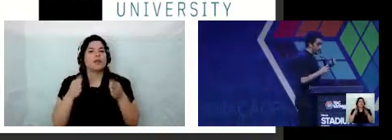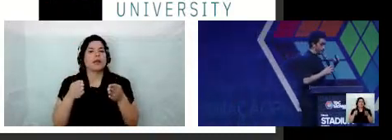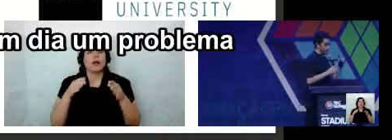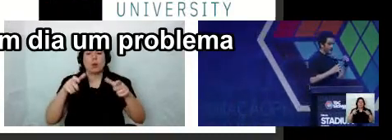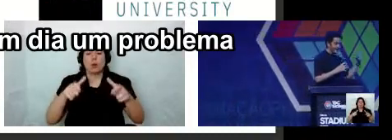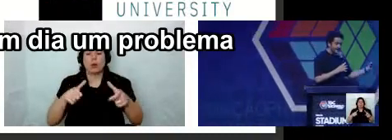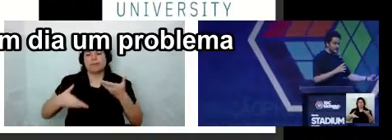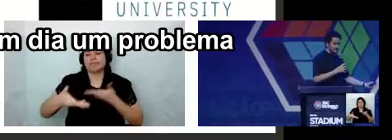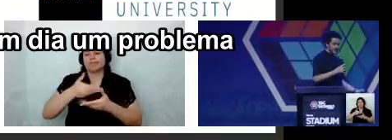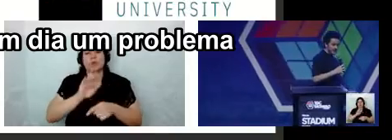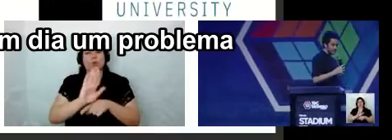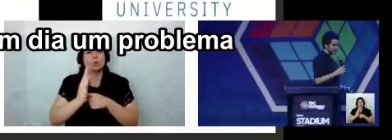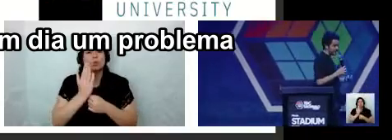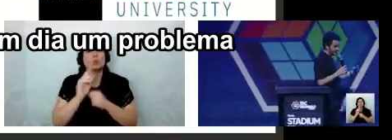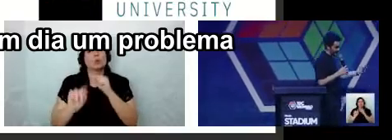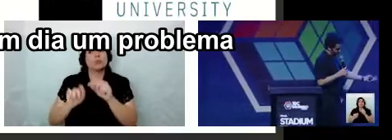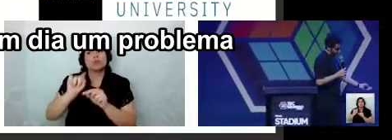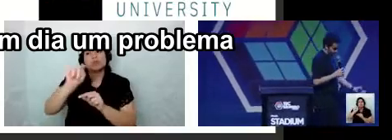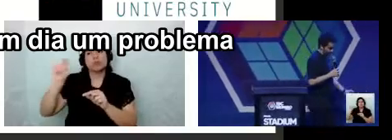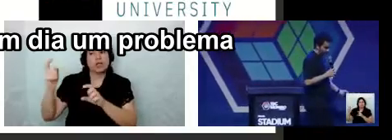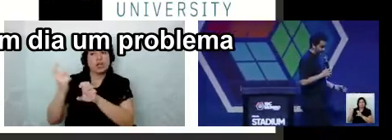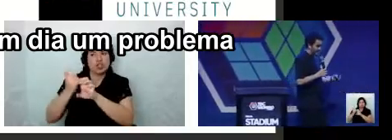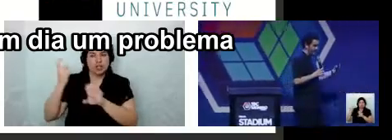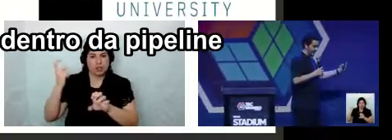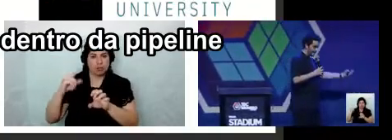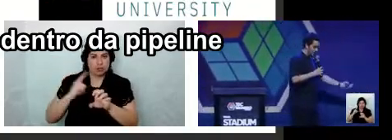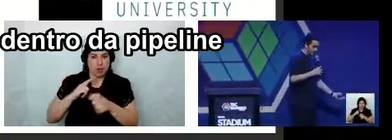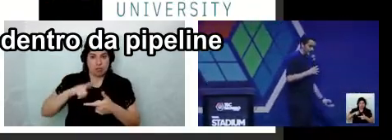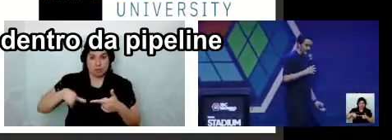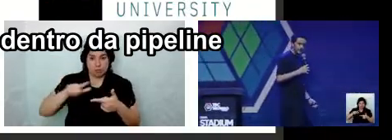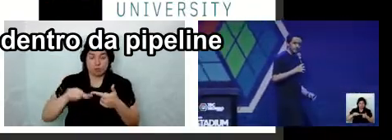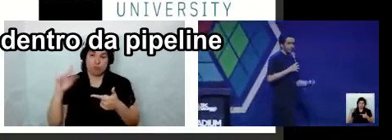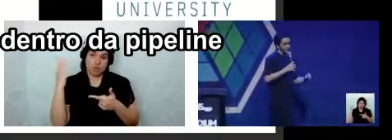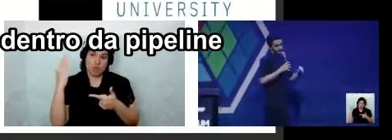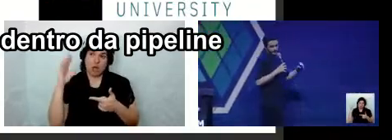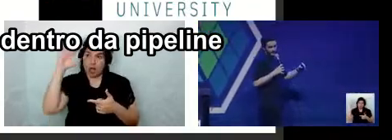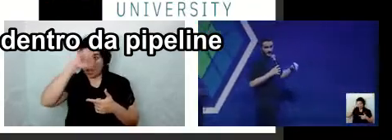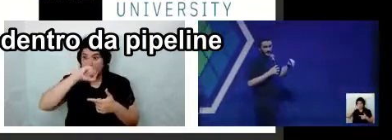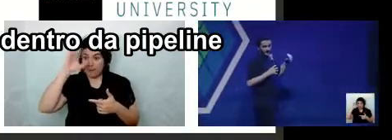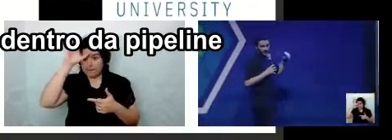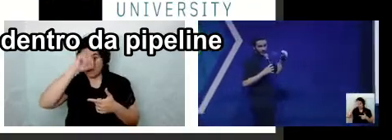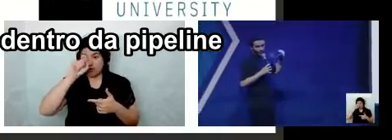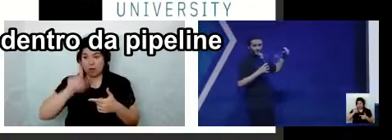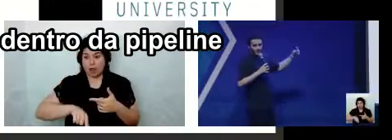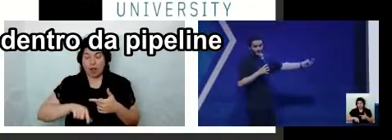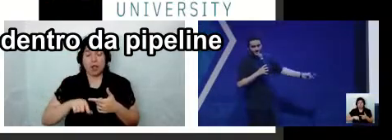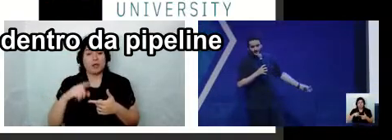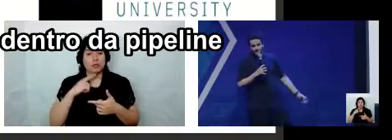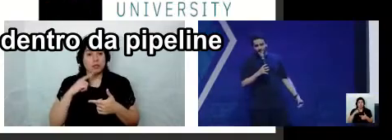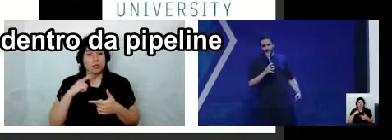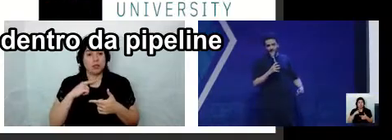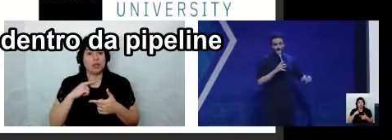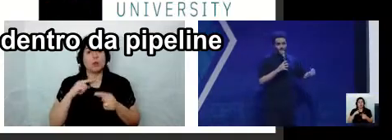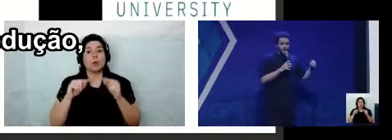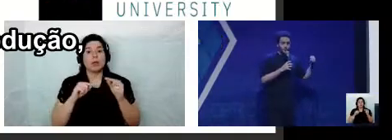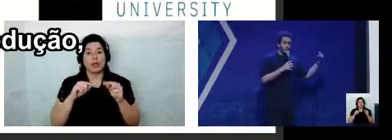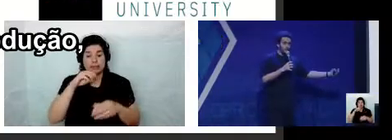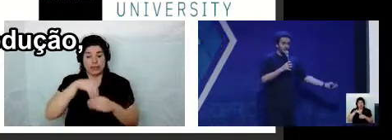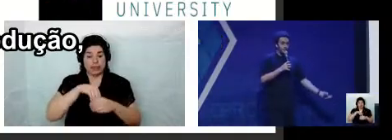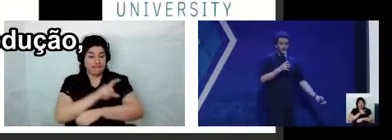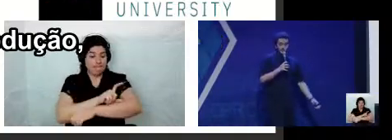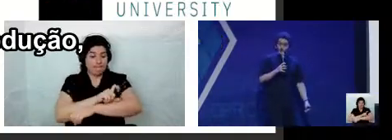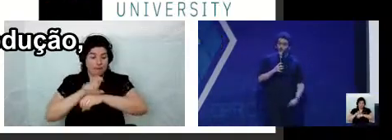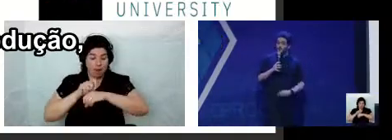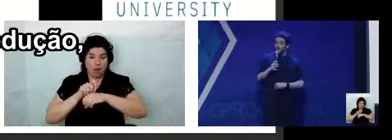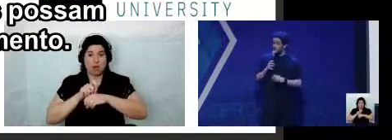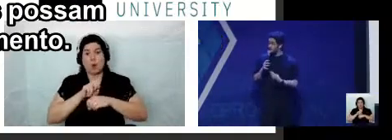colaborativo, onde aqueles engenheiros que tiveram um dia um problema e acabaram aprendendo com os blocos dentro da pipeline ou com um